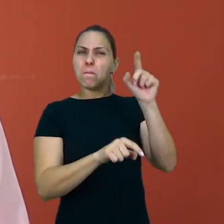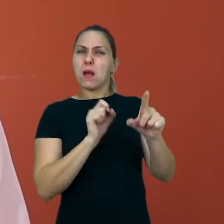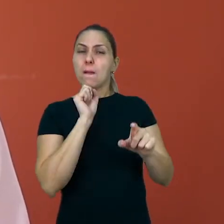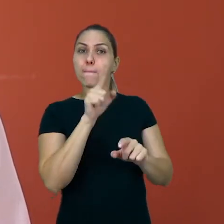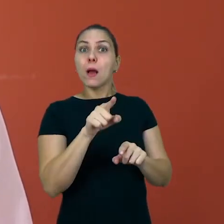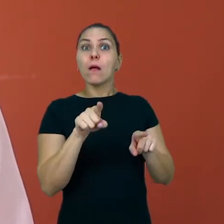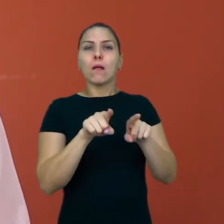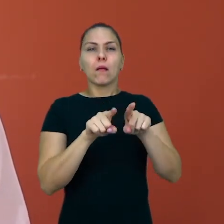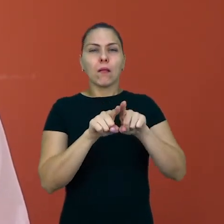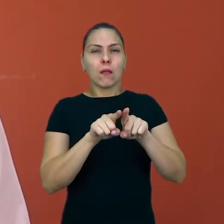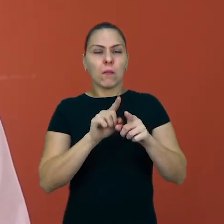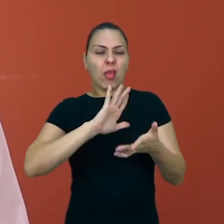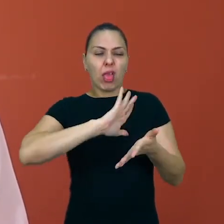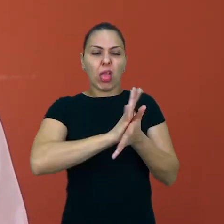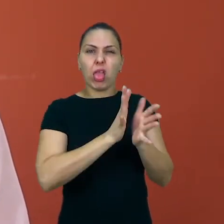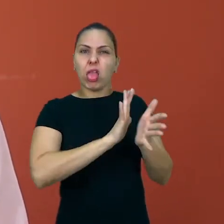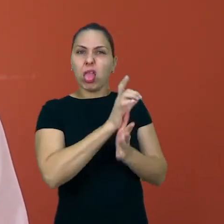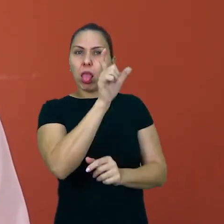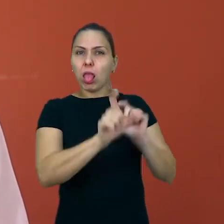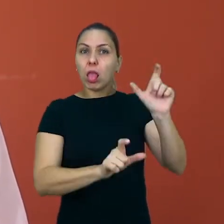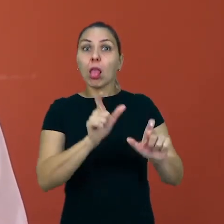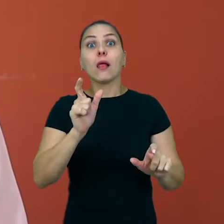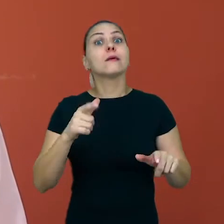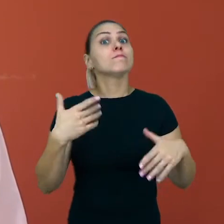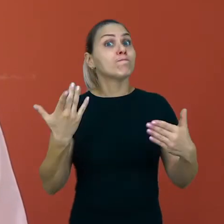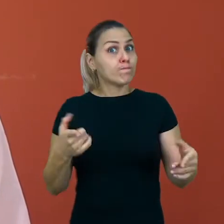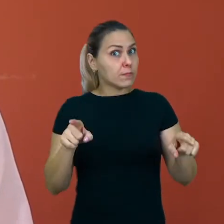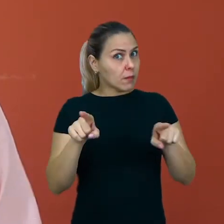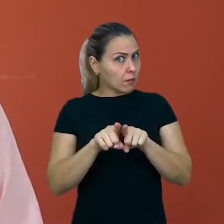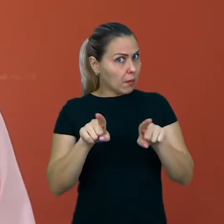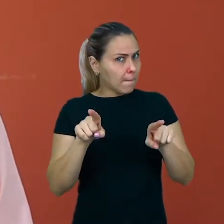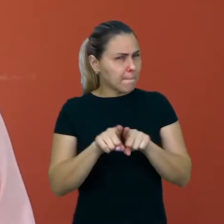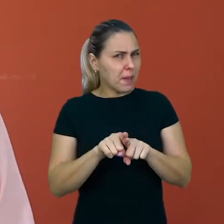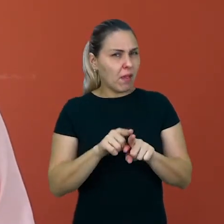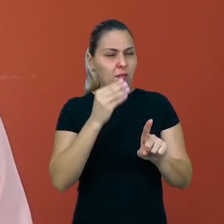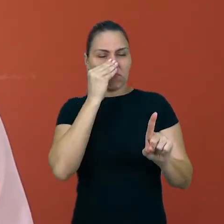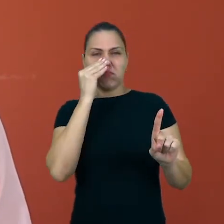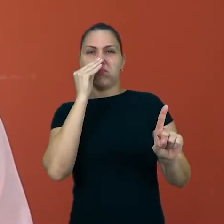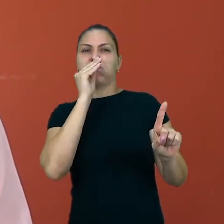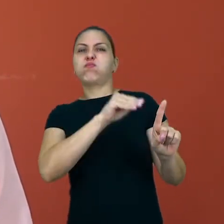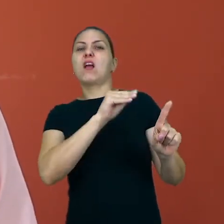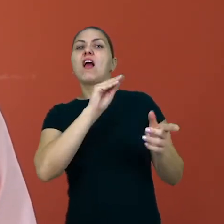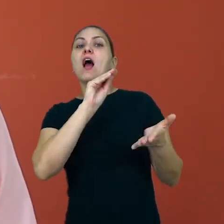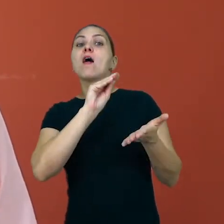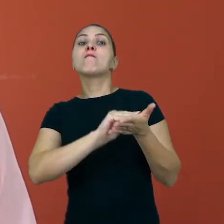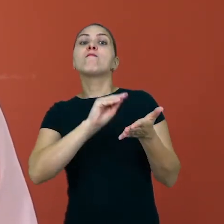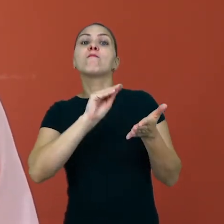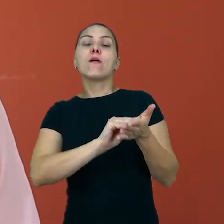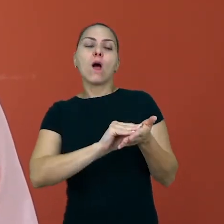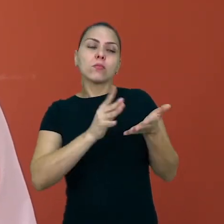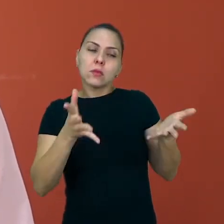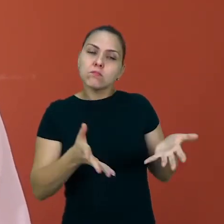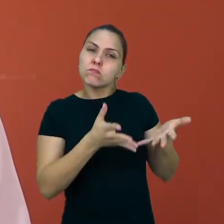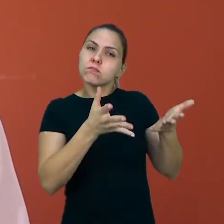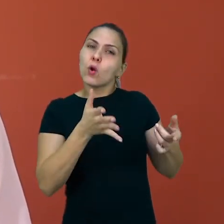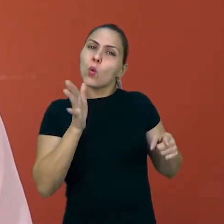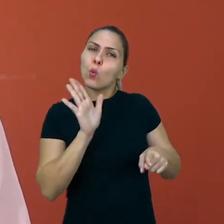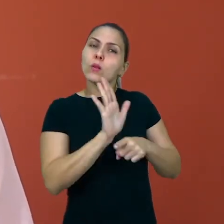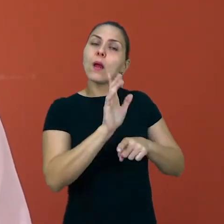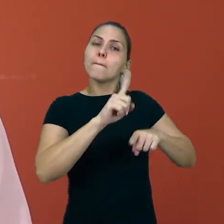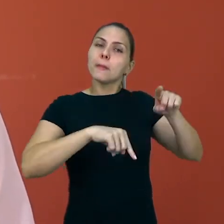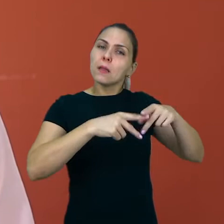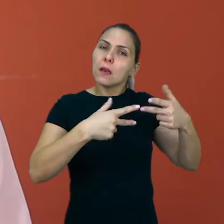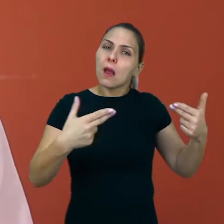verbais e mesmo a estigmatização e a discriminação. Também a negligência, que é a falta no provimento